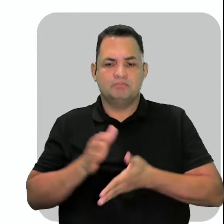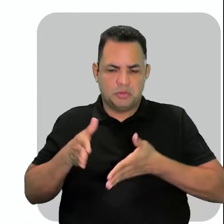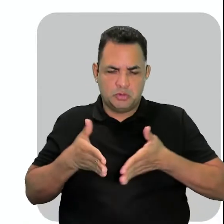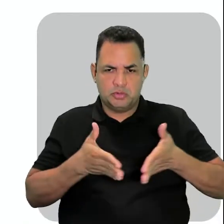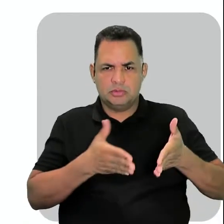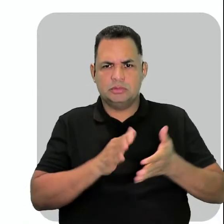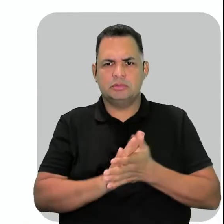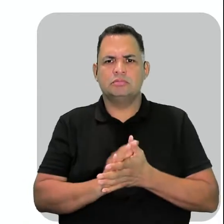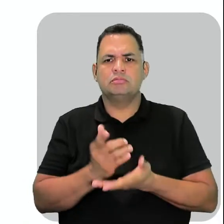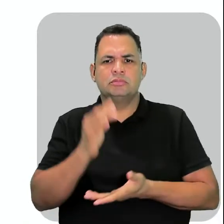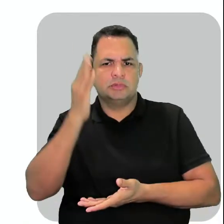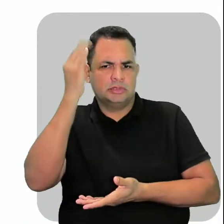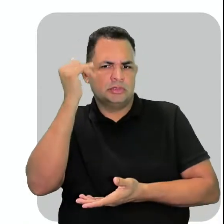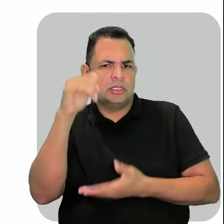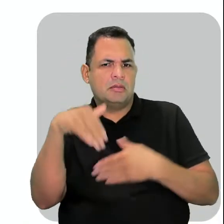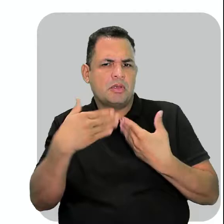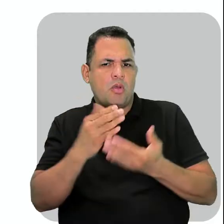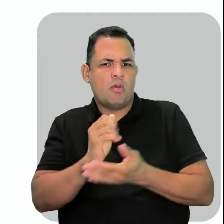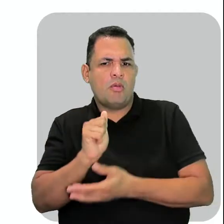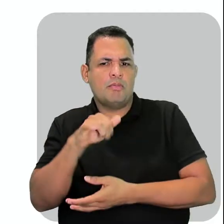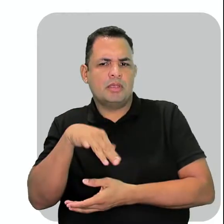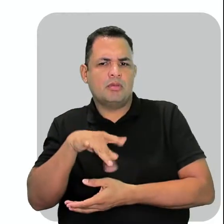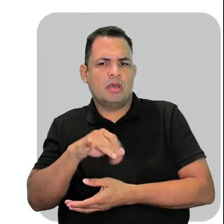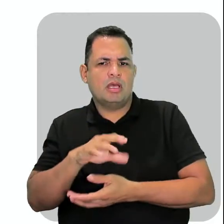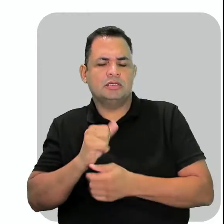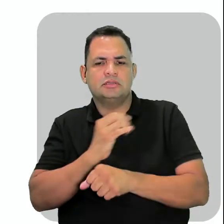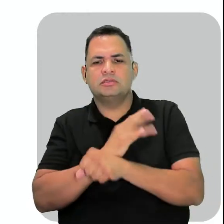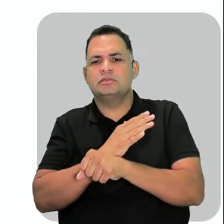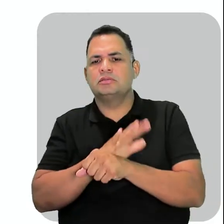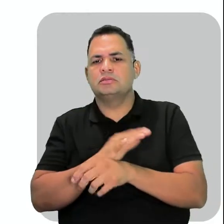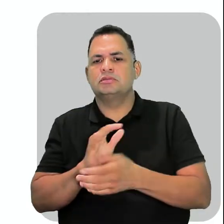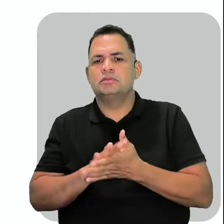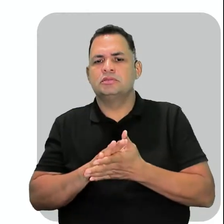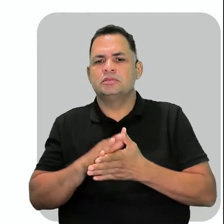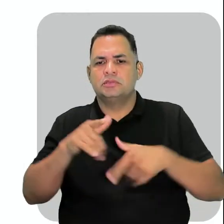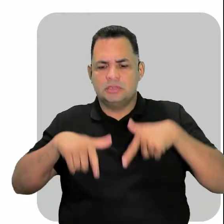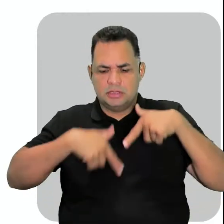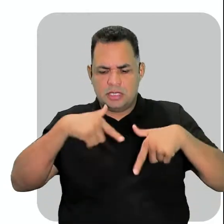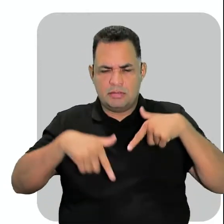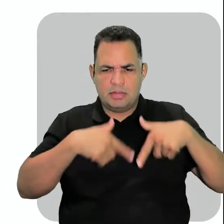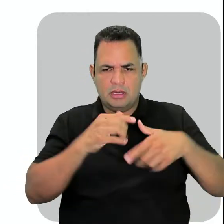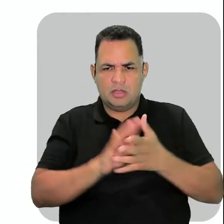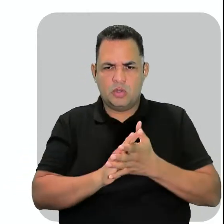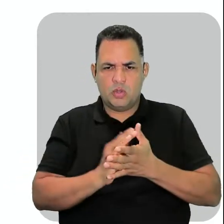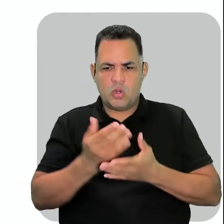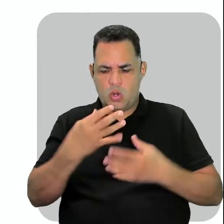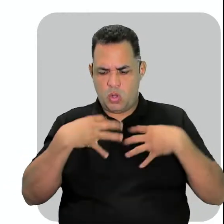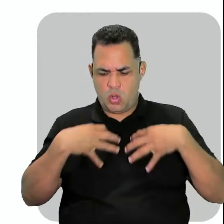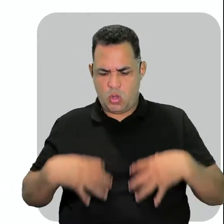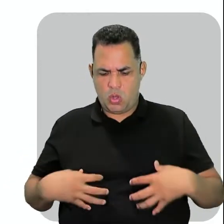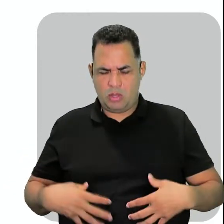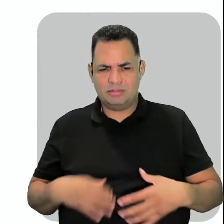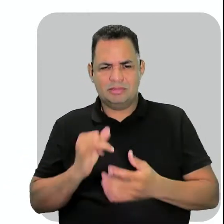Você sabe como os aminoácidos atuam no nosso organismo? Gente, os aminoácidos têm